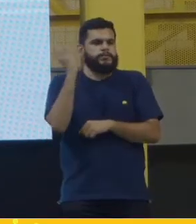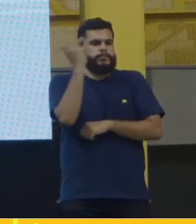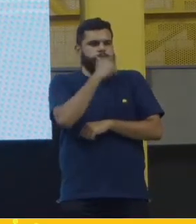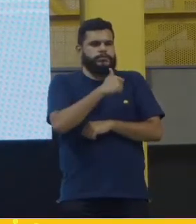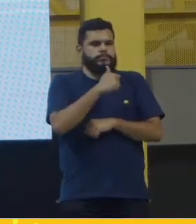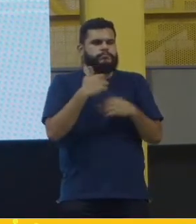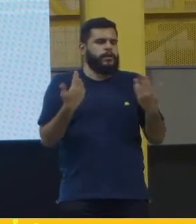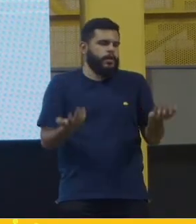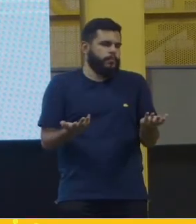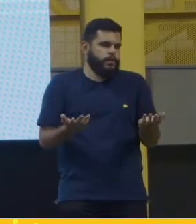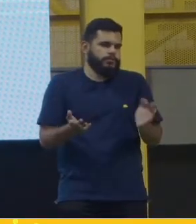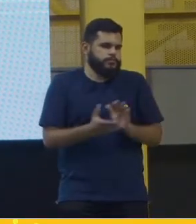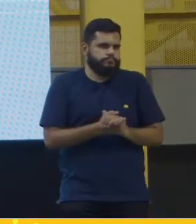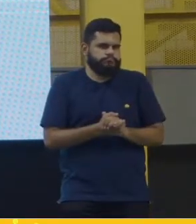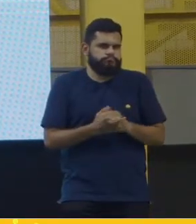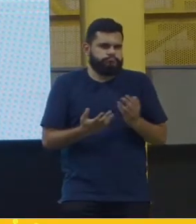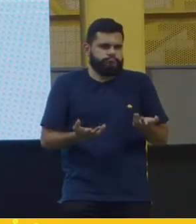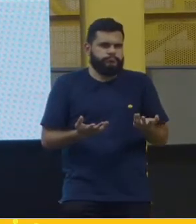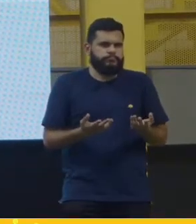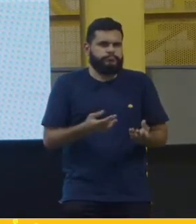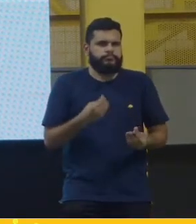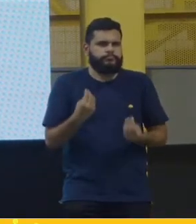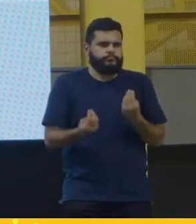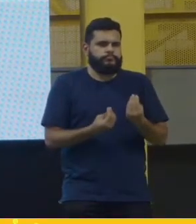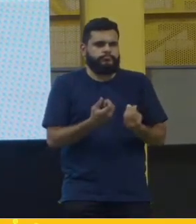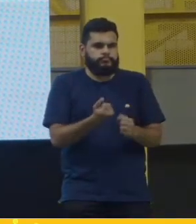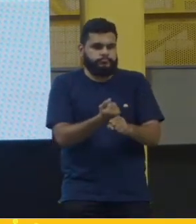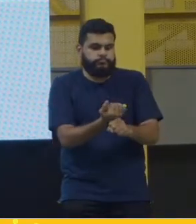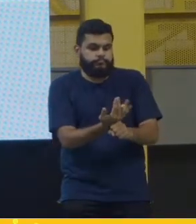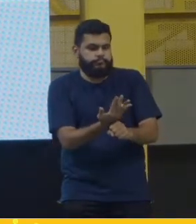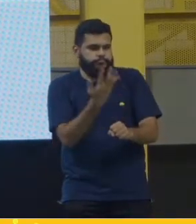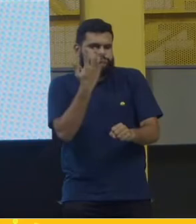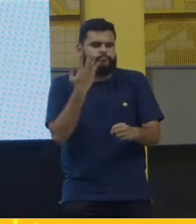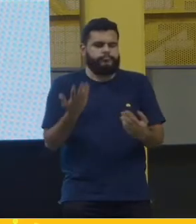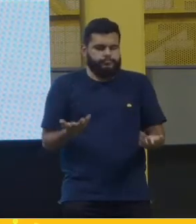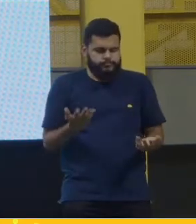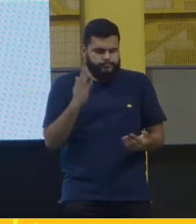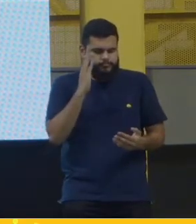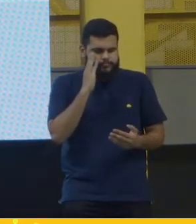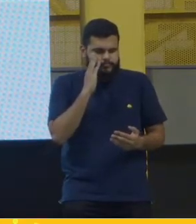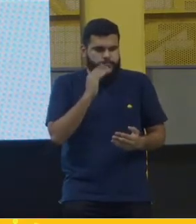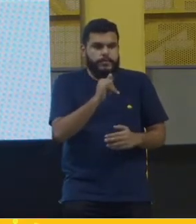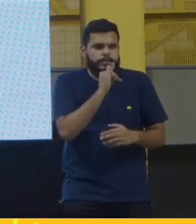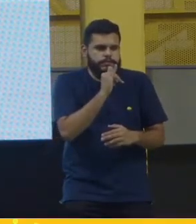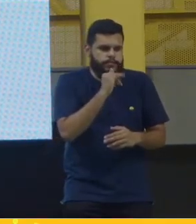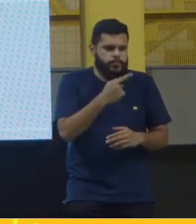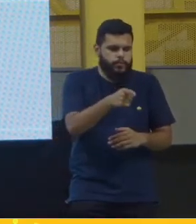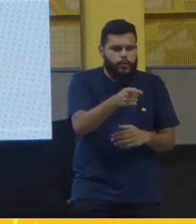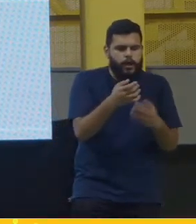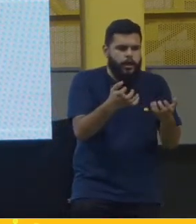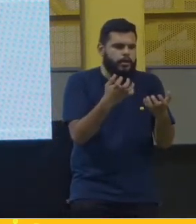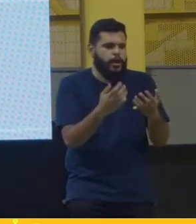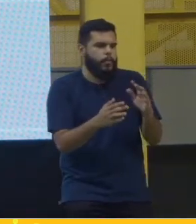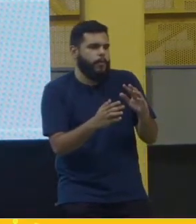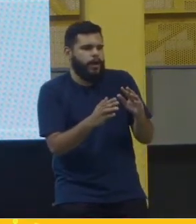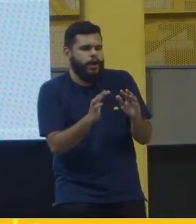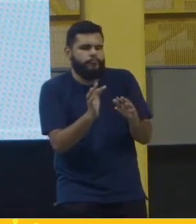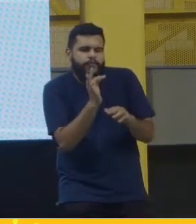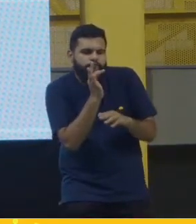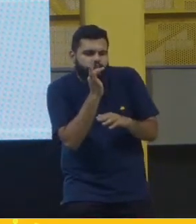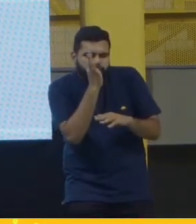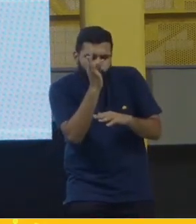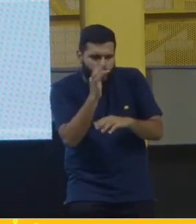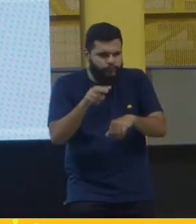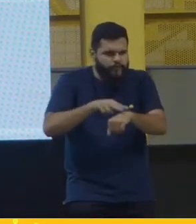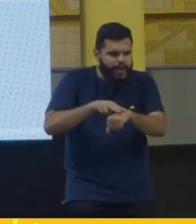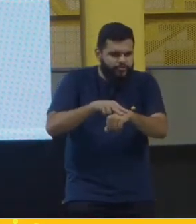É, mas ela não vai gostar do verde, ela vai refletir. Deixa no sol que é mais fácil, né? Para que dificultar a